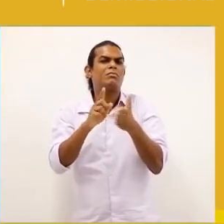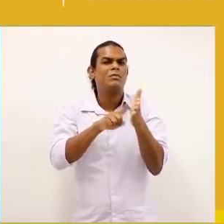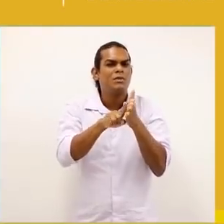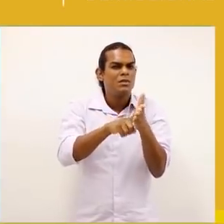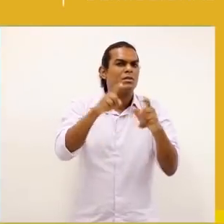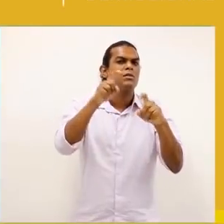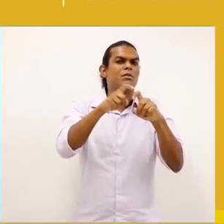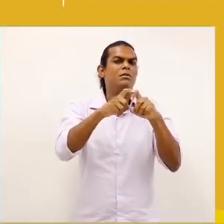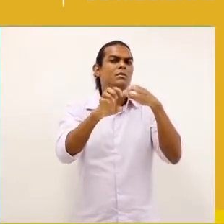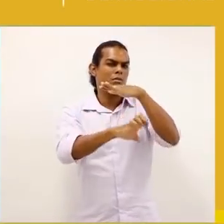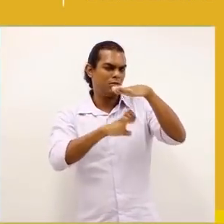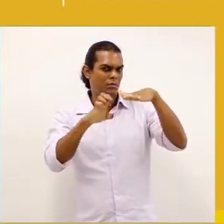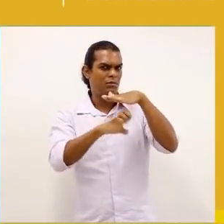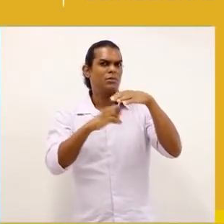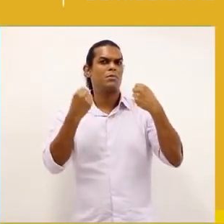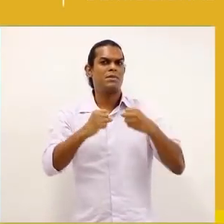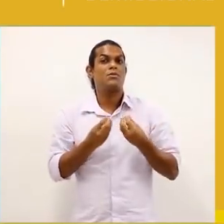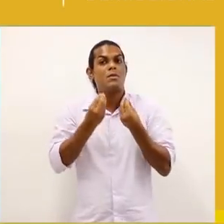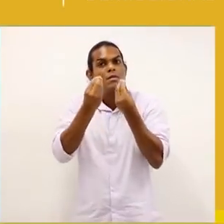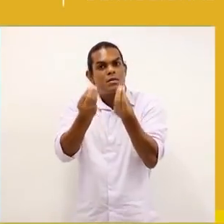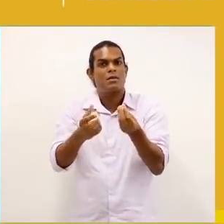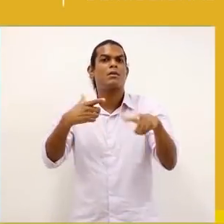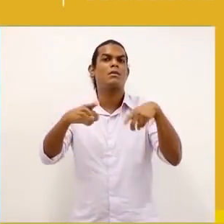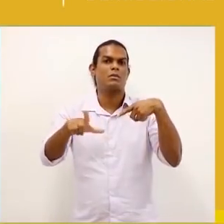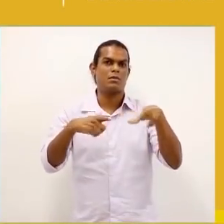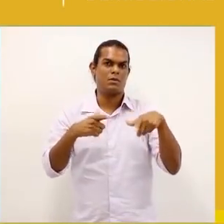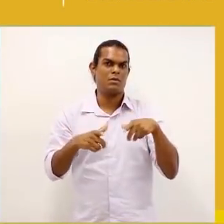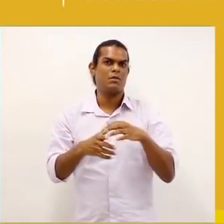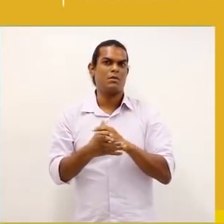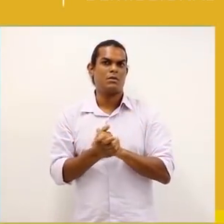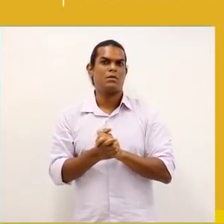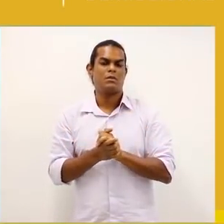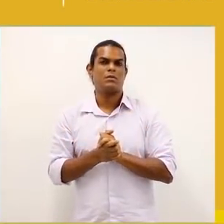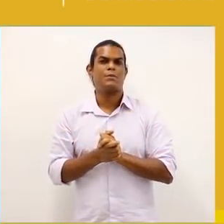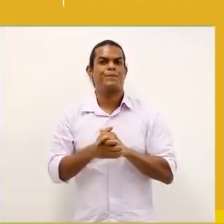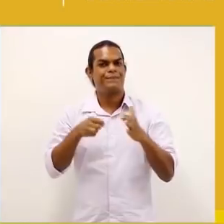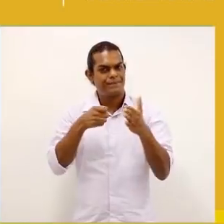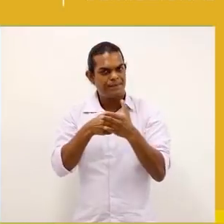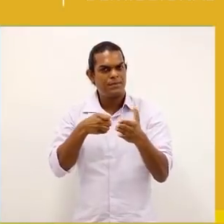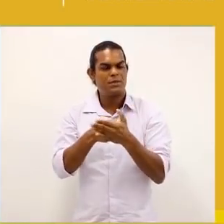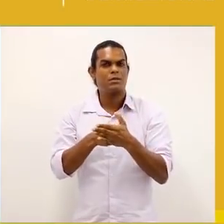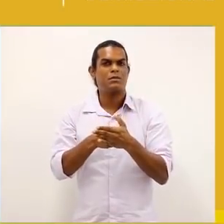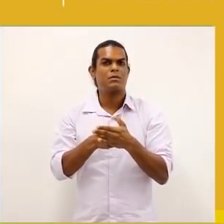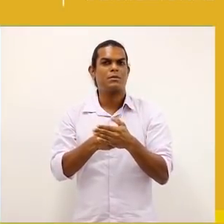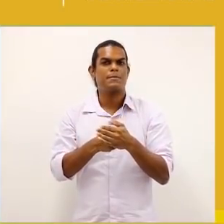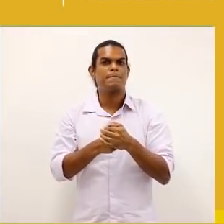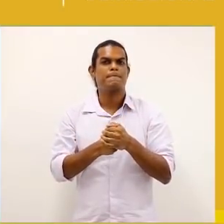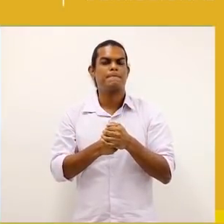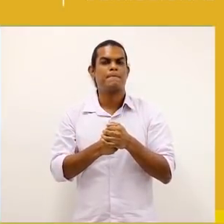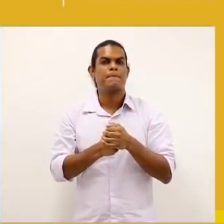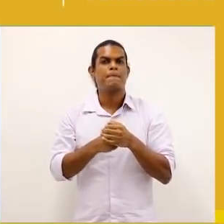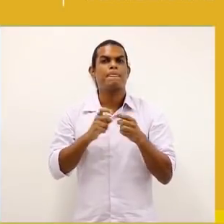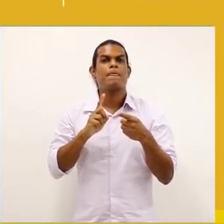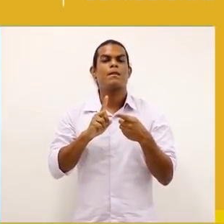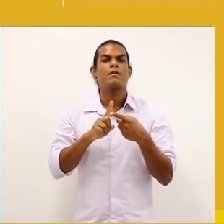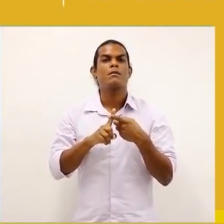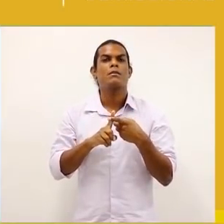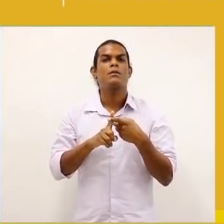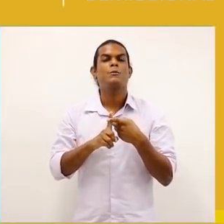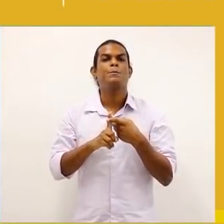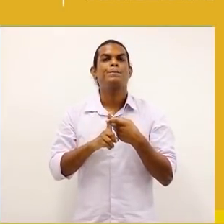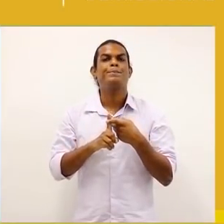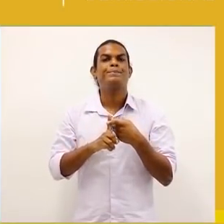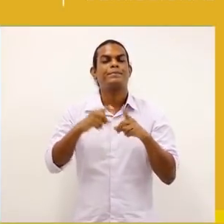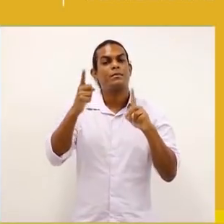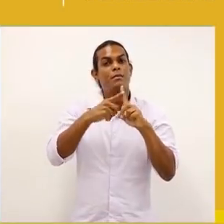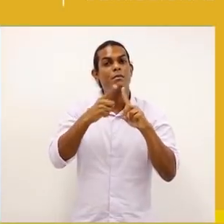empresas proporcionem aos seus empregados, tá? É obrigatório. Primeiro, o exame é o exame admissional. Quando o